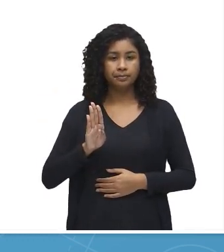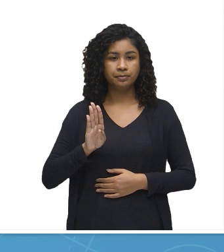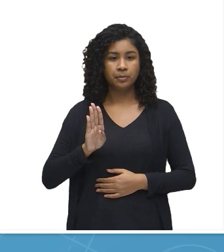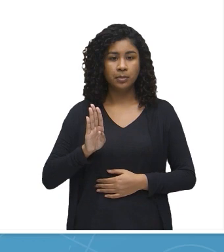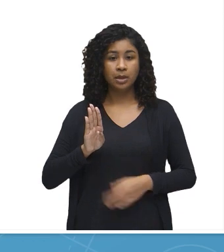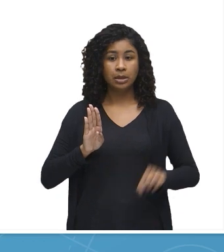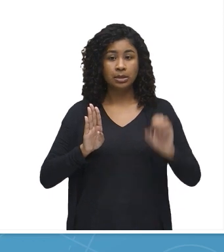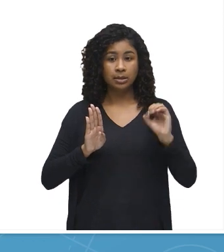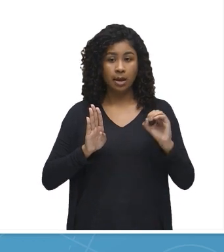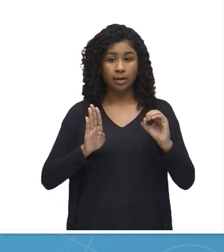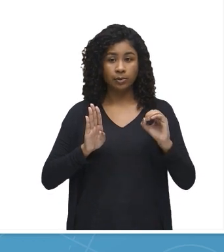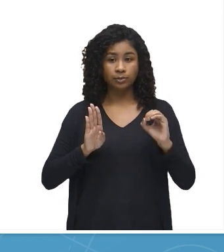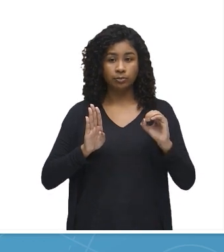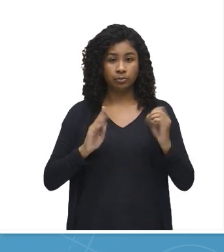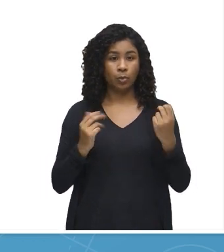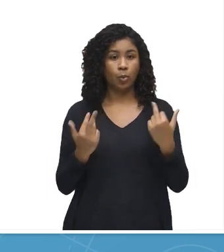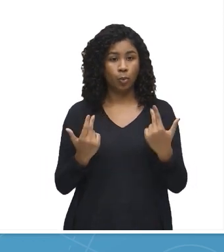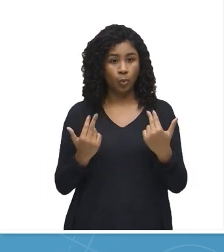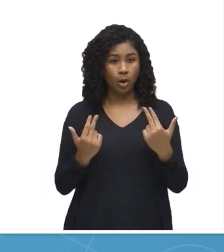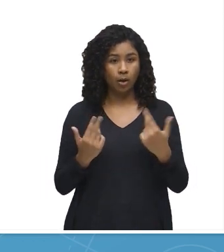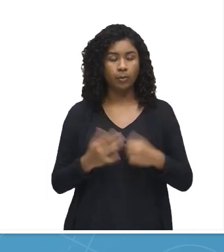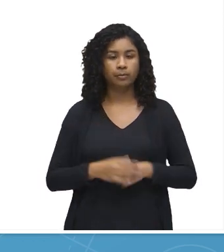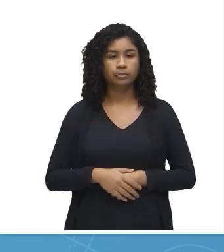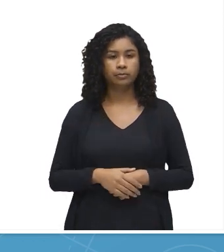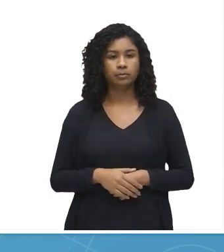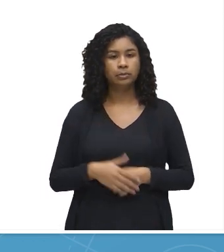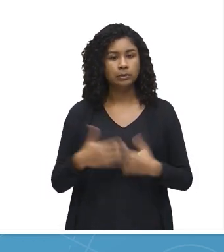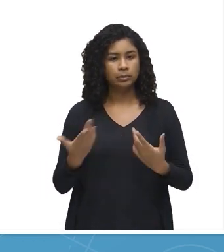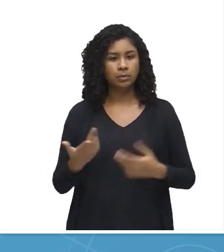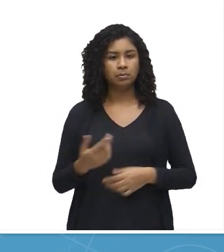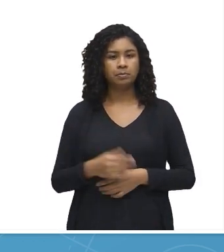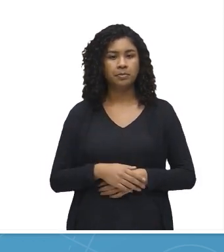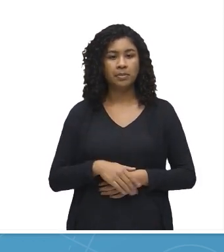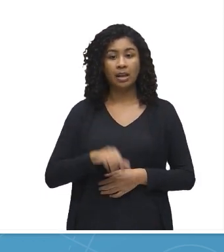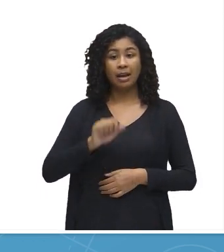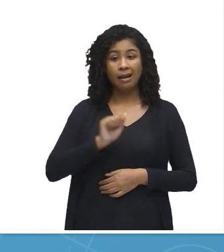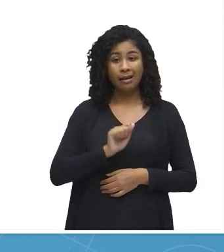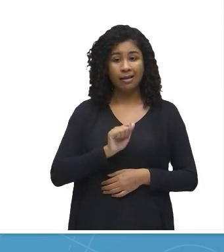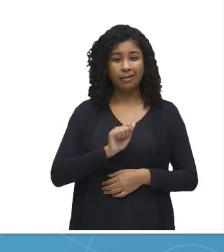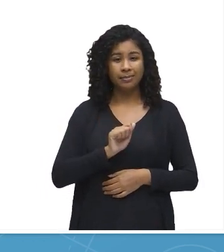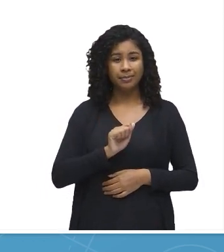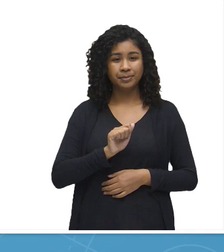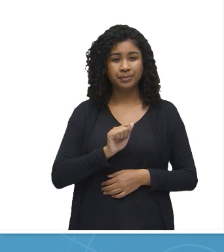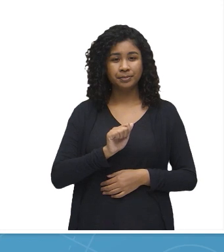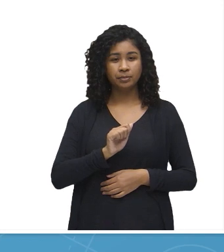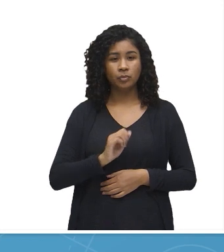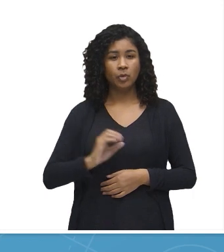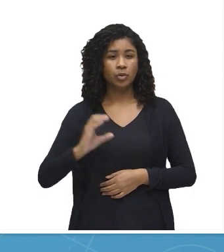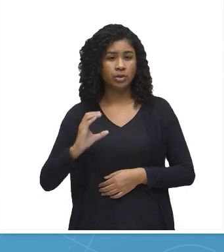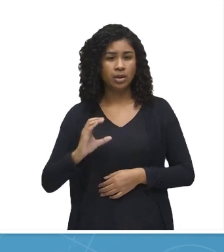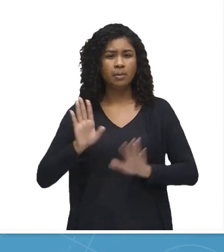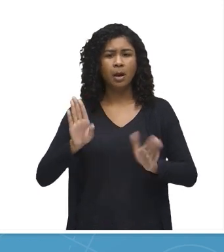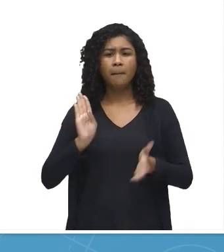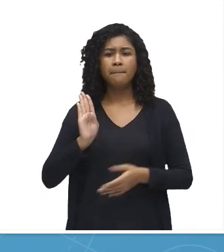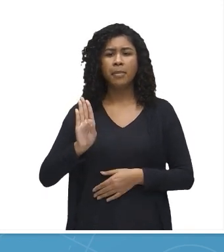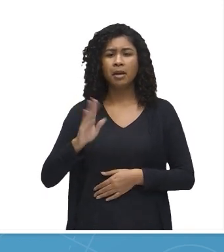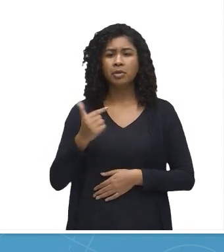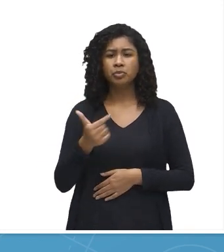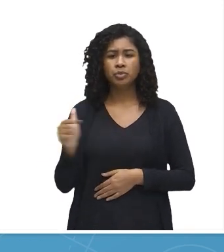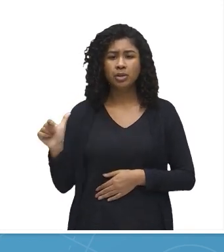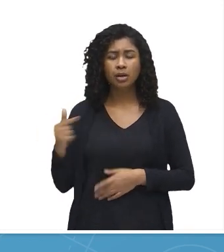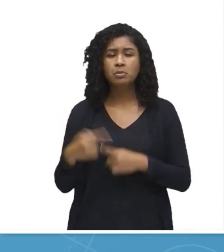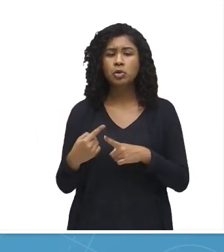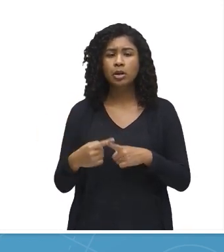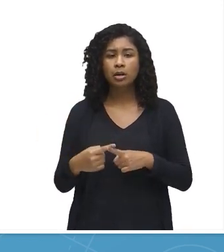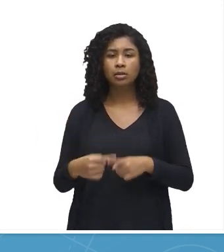existe. Eu tenho o A, né? E tenho o C. Mas eu não tenho o B. Por quê? Porque o B ele é igual a